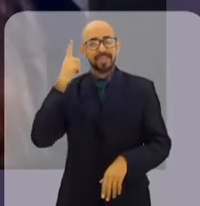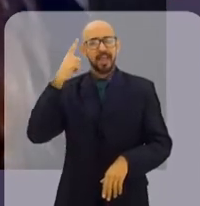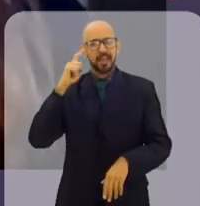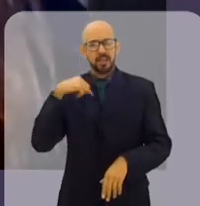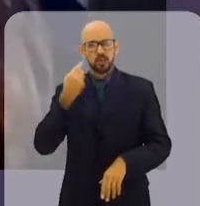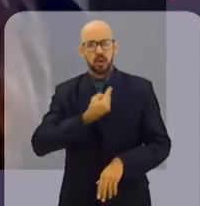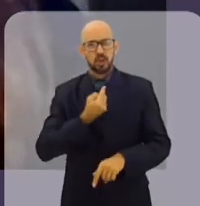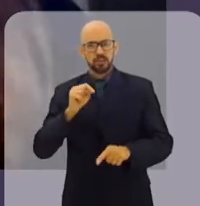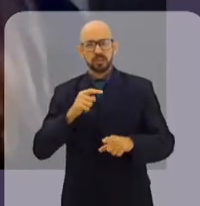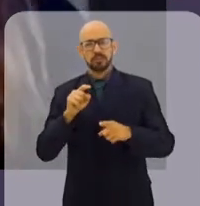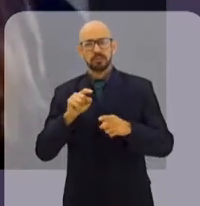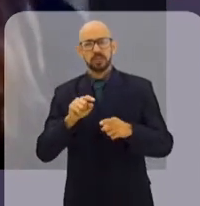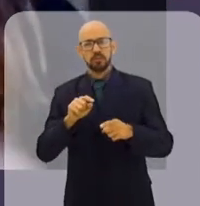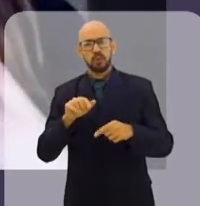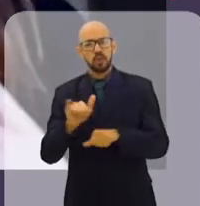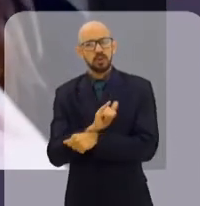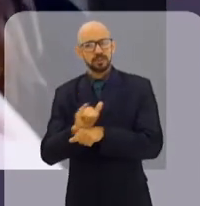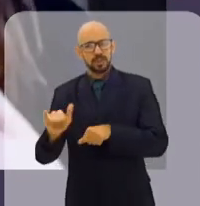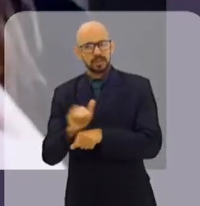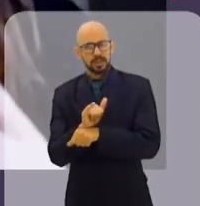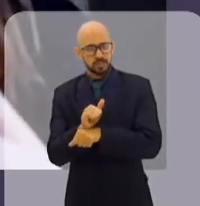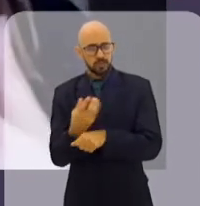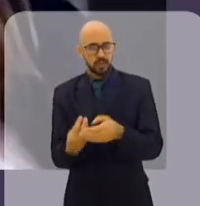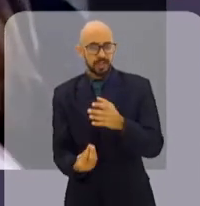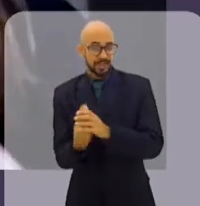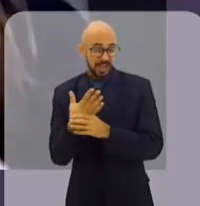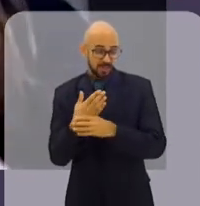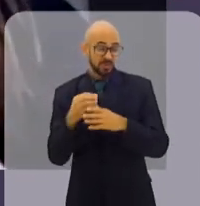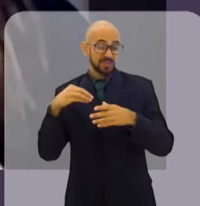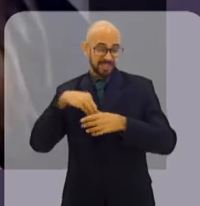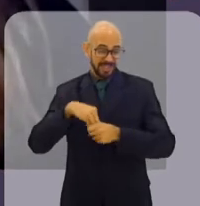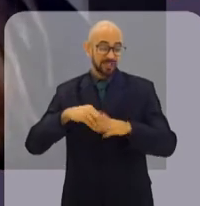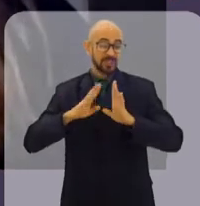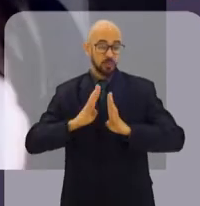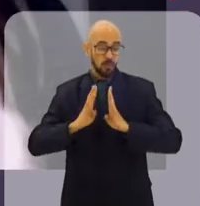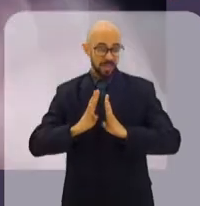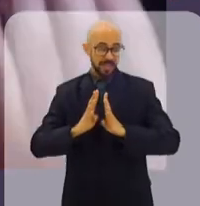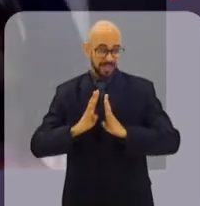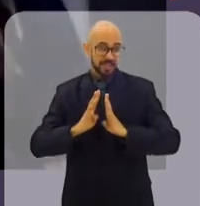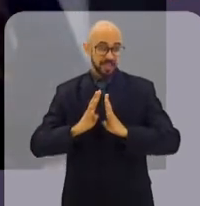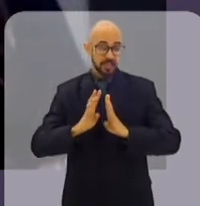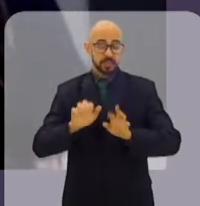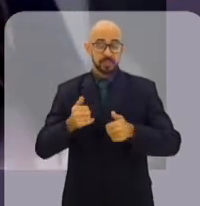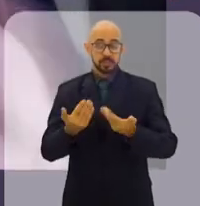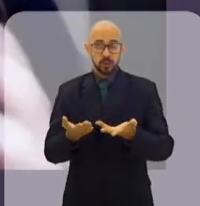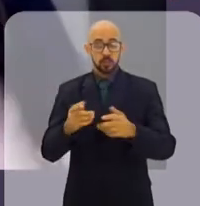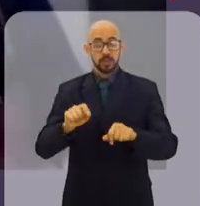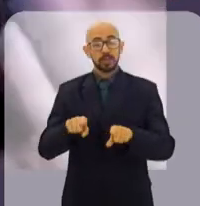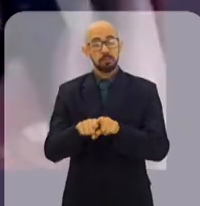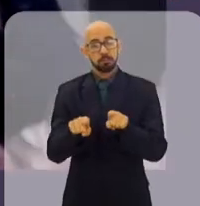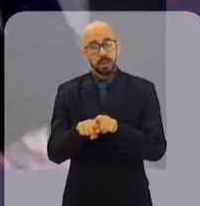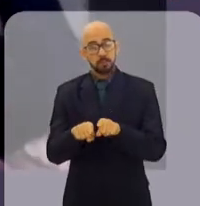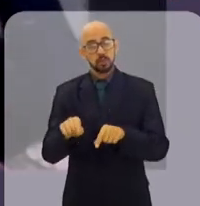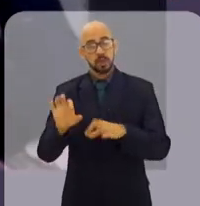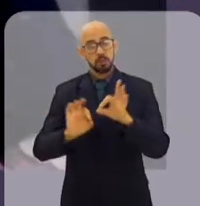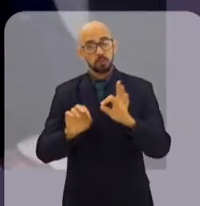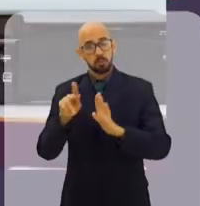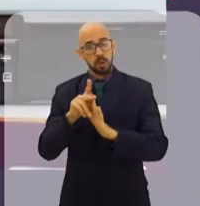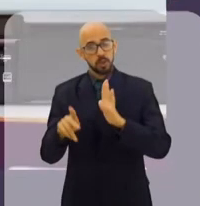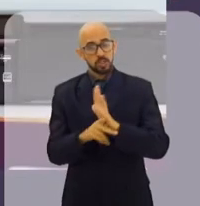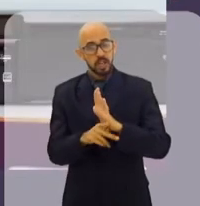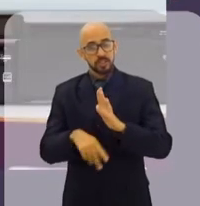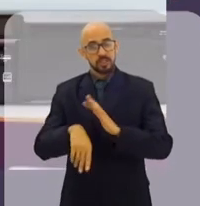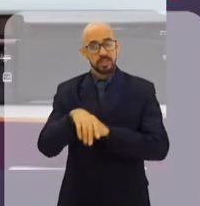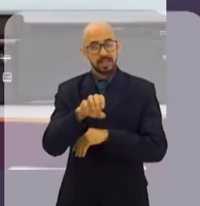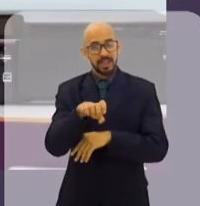ser um projeto de extensão, que tinha essa questão de avançar os muros universitários, avançar ali os